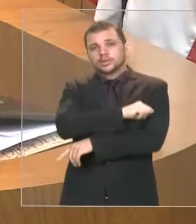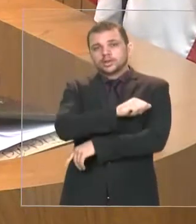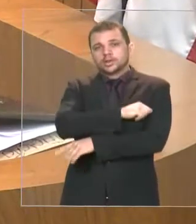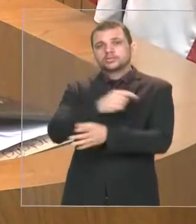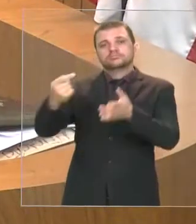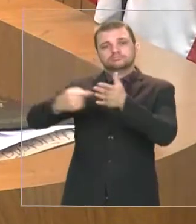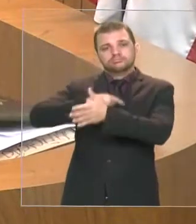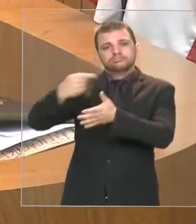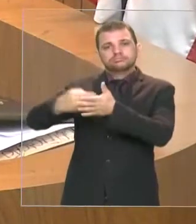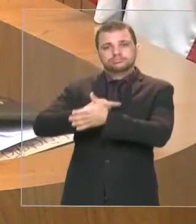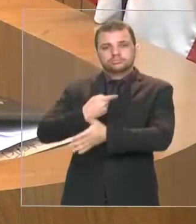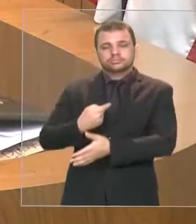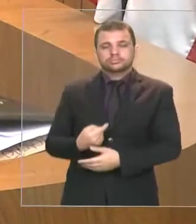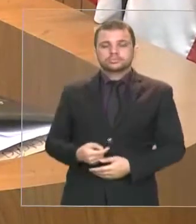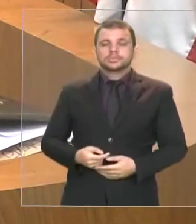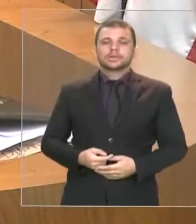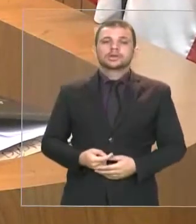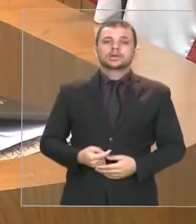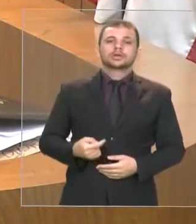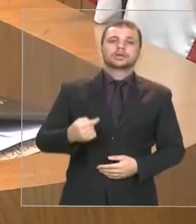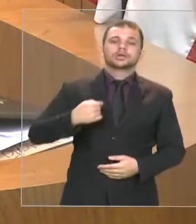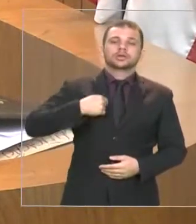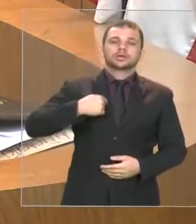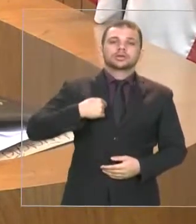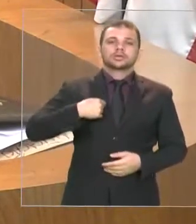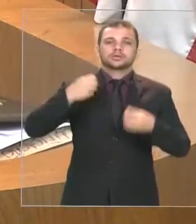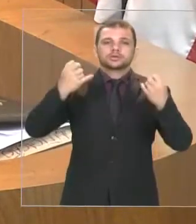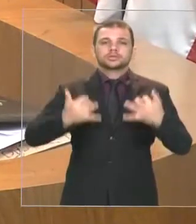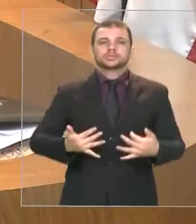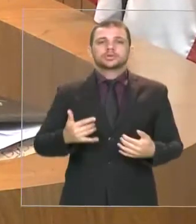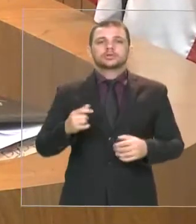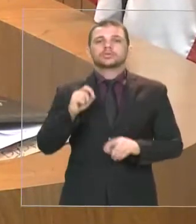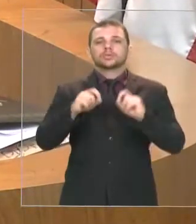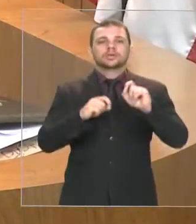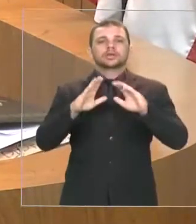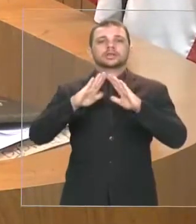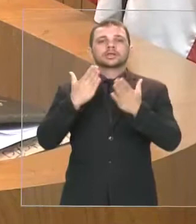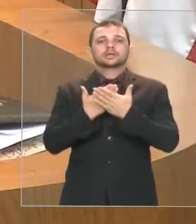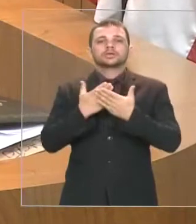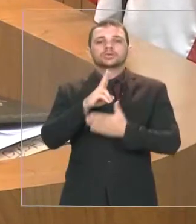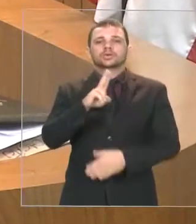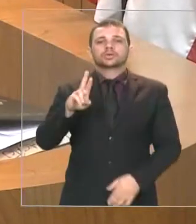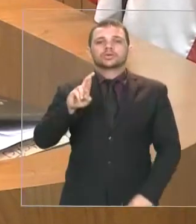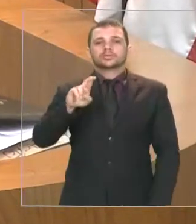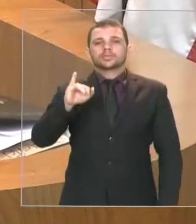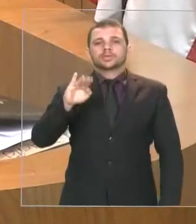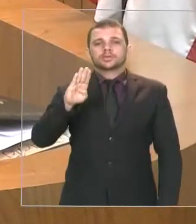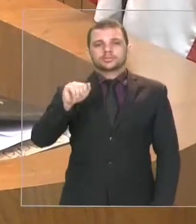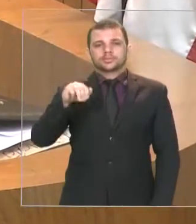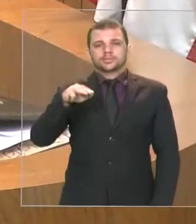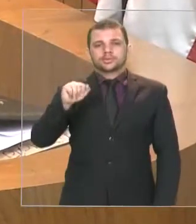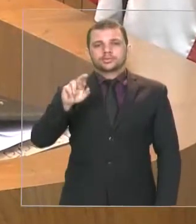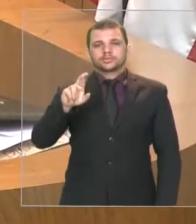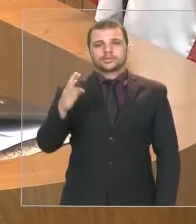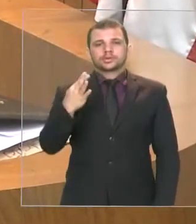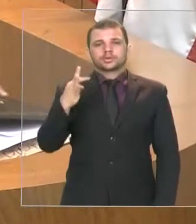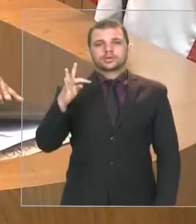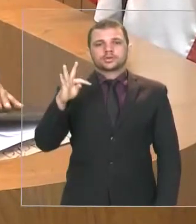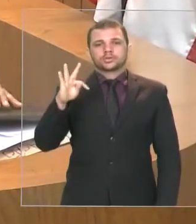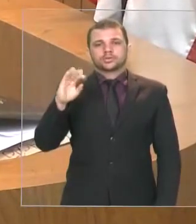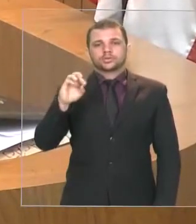E faço aqui o registro da Escola Ribamar Torres, que visitamos na cidade de Pastos